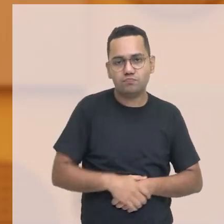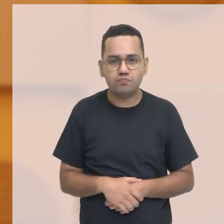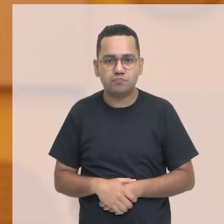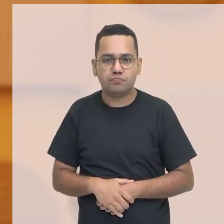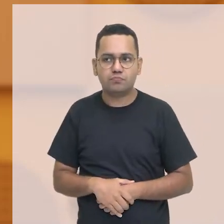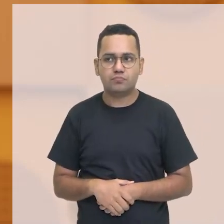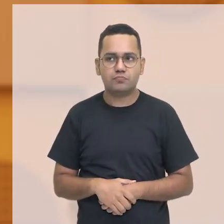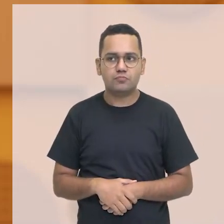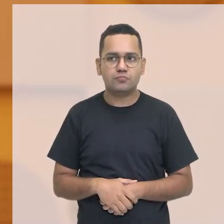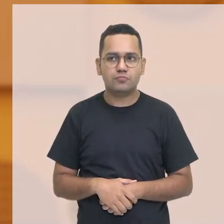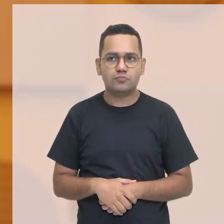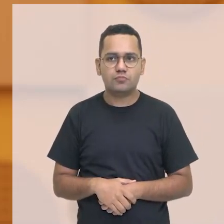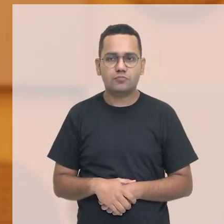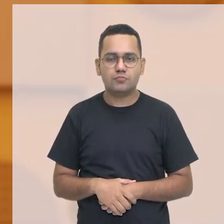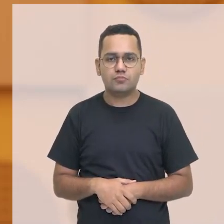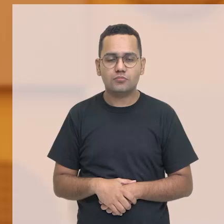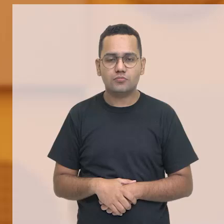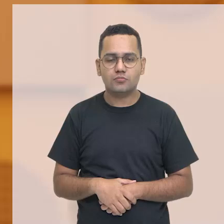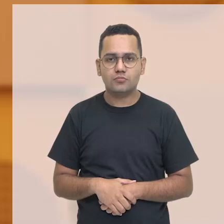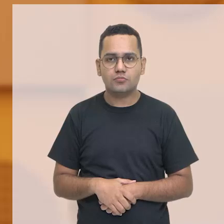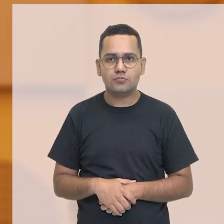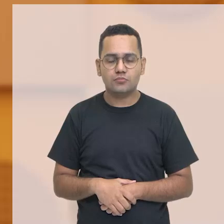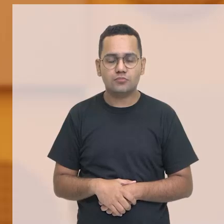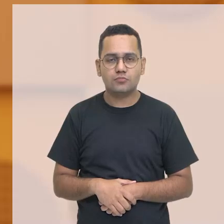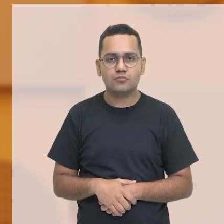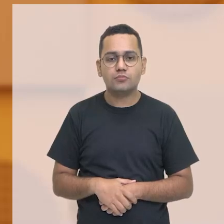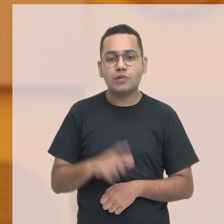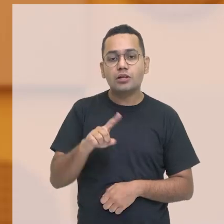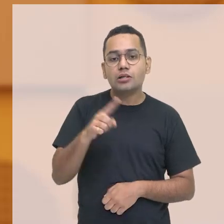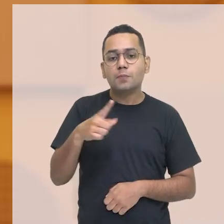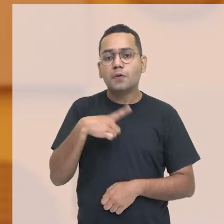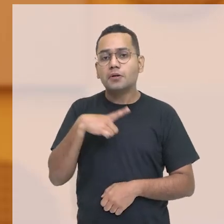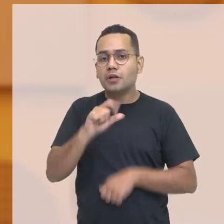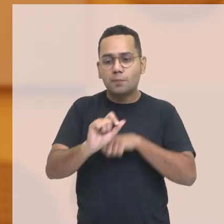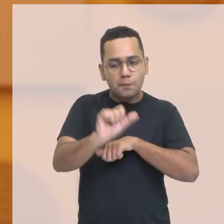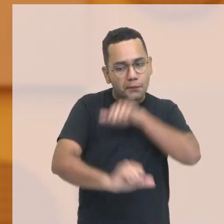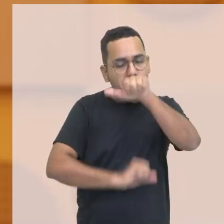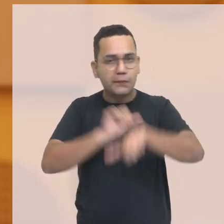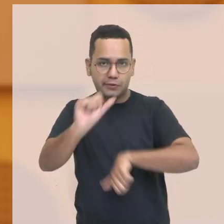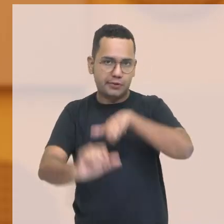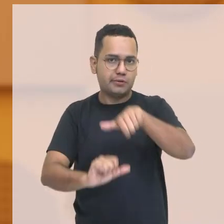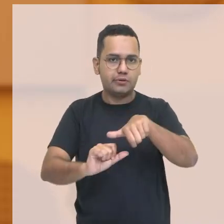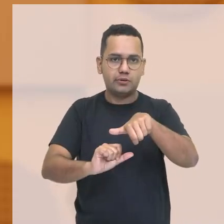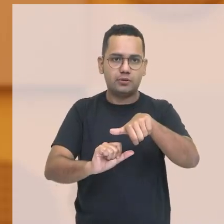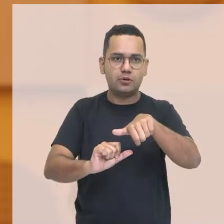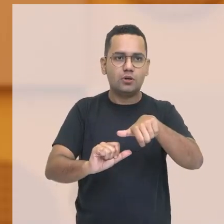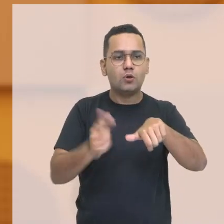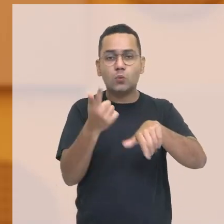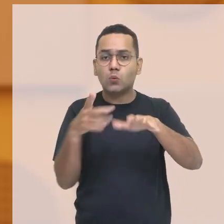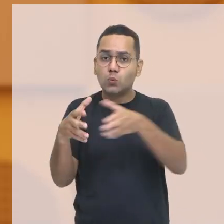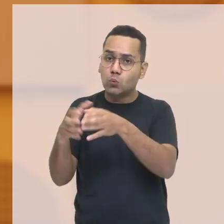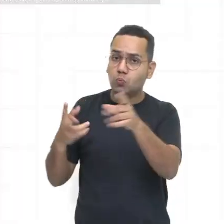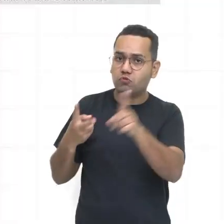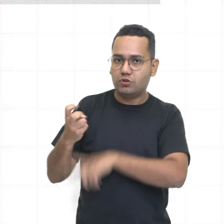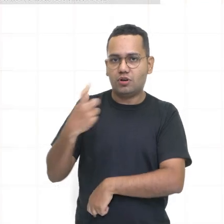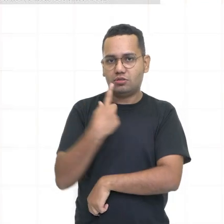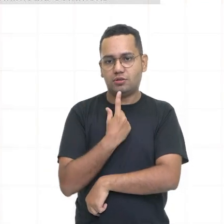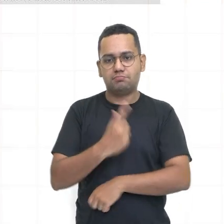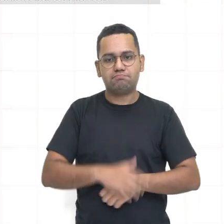acontecer aí uma situação que vai dar início à mudança de rumo desta guerra. Vamos observar qual foi esse